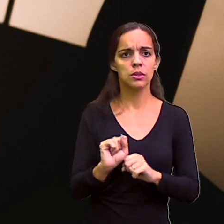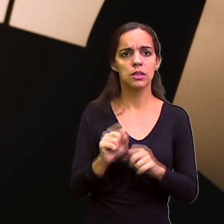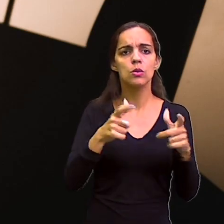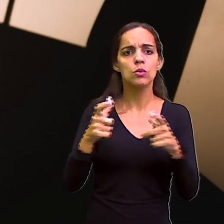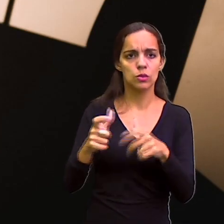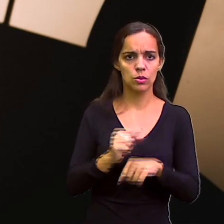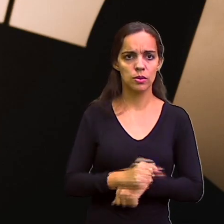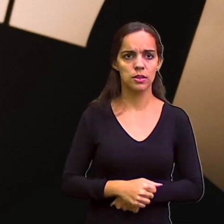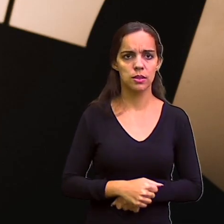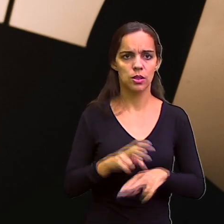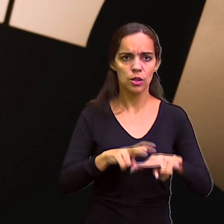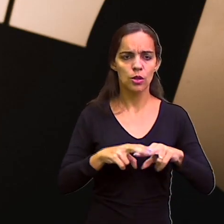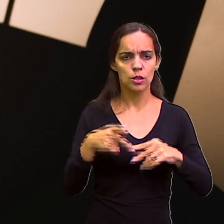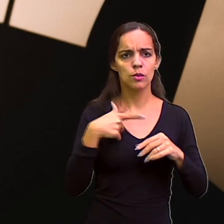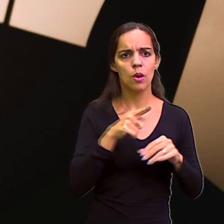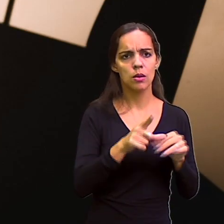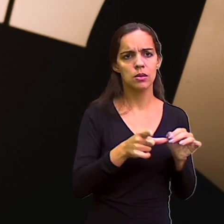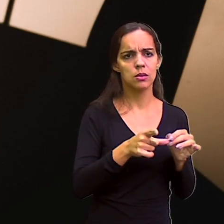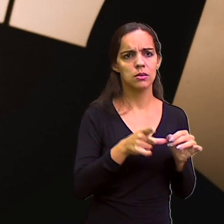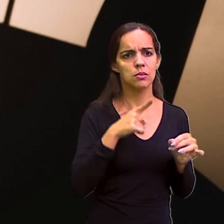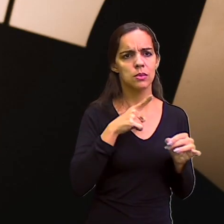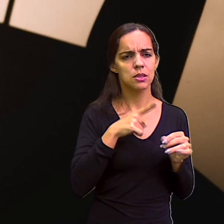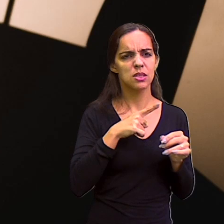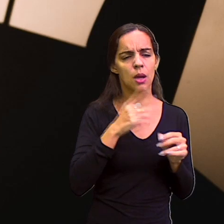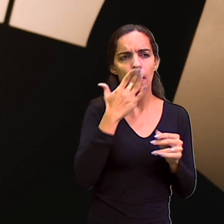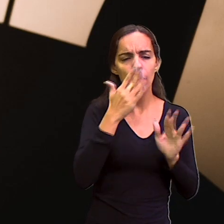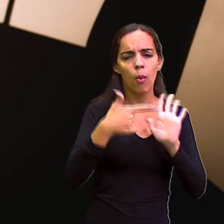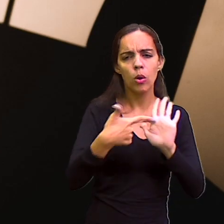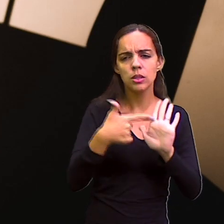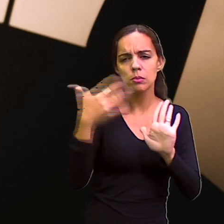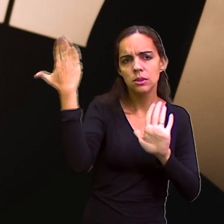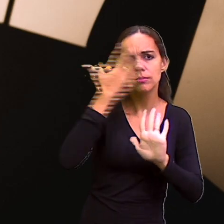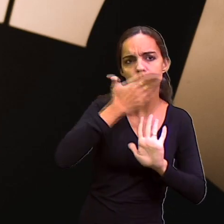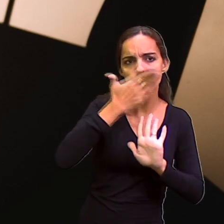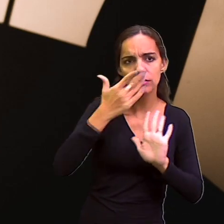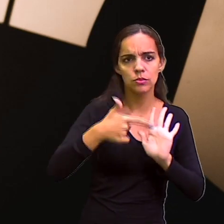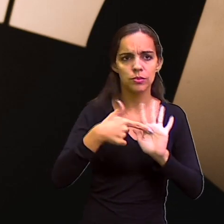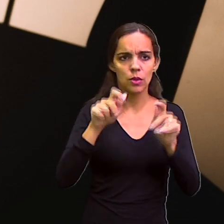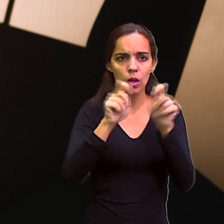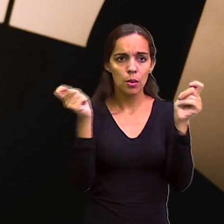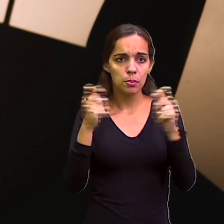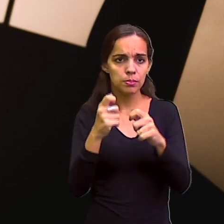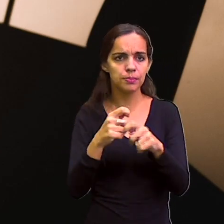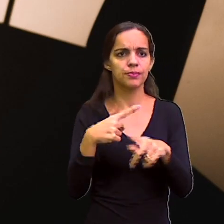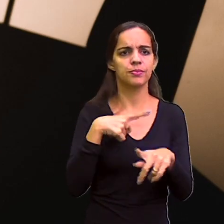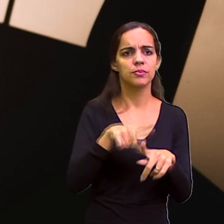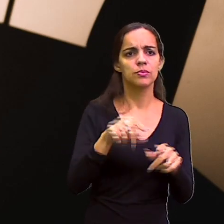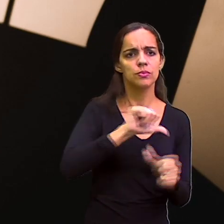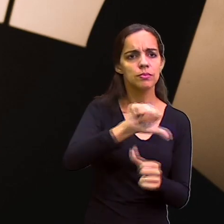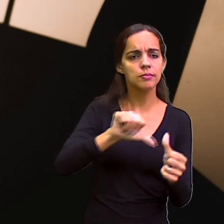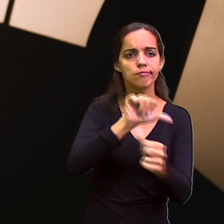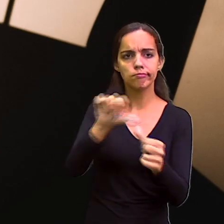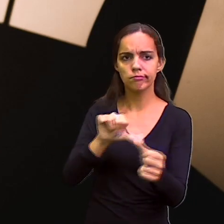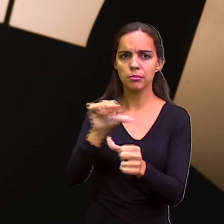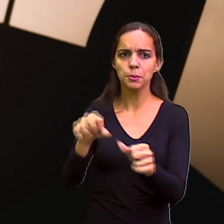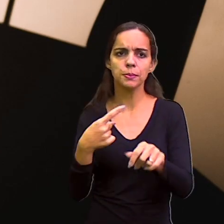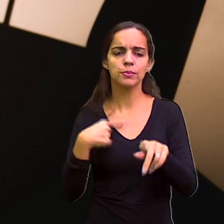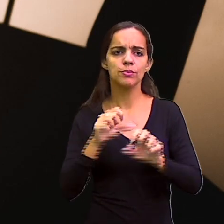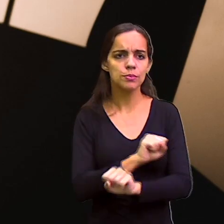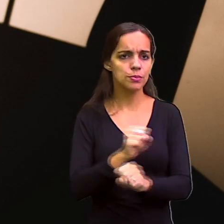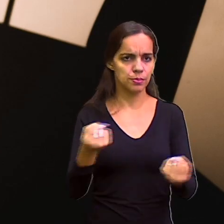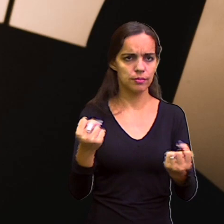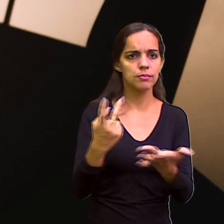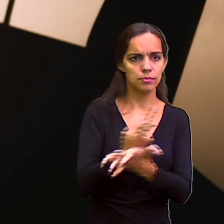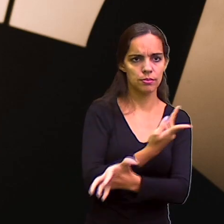aos sobreposições, as transparências, as funções de formas e as transformações impossíveis